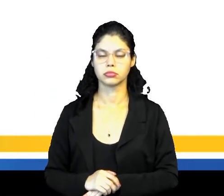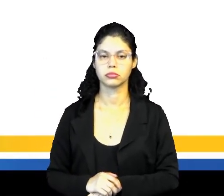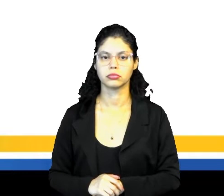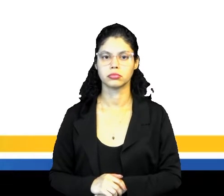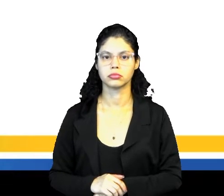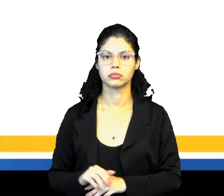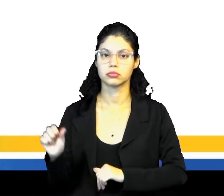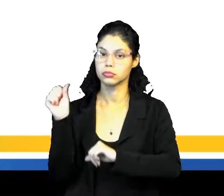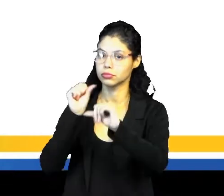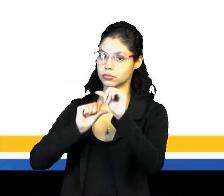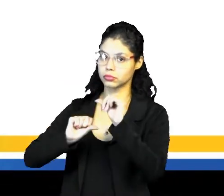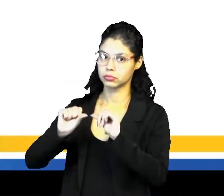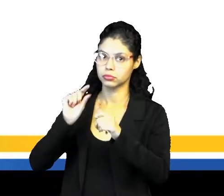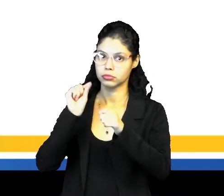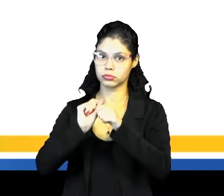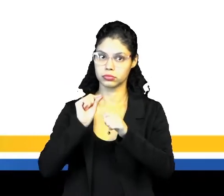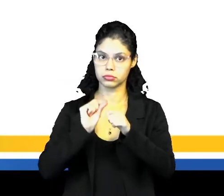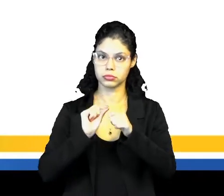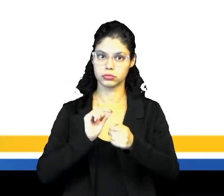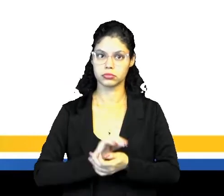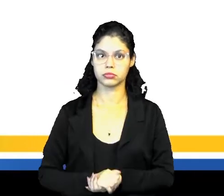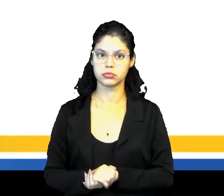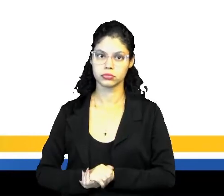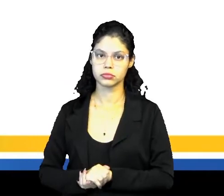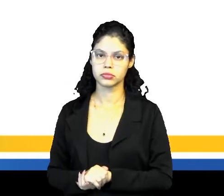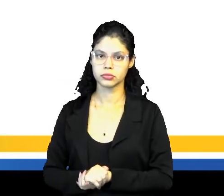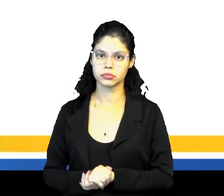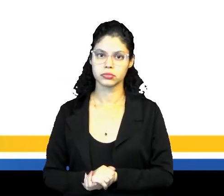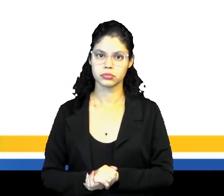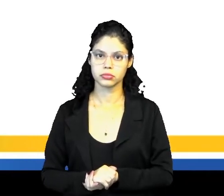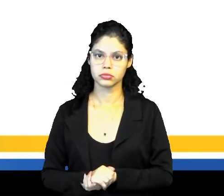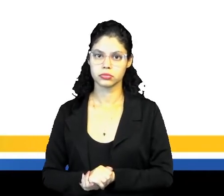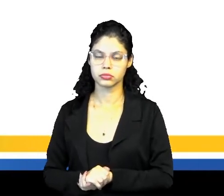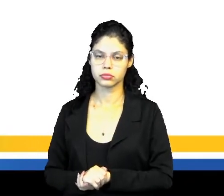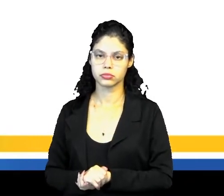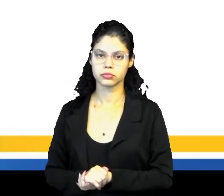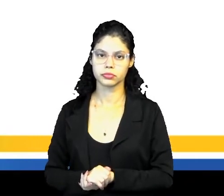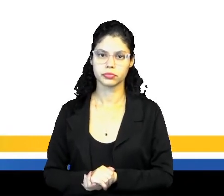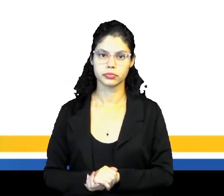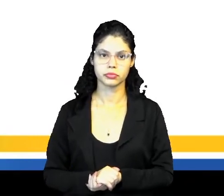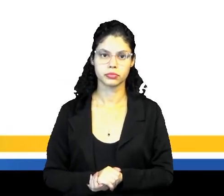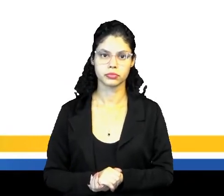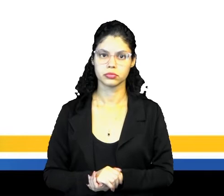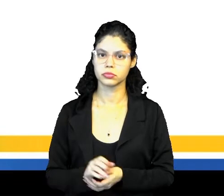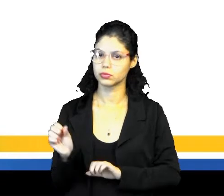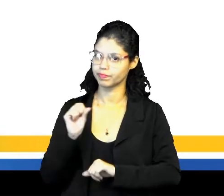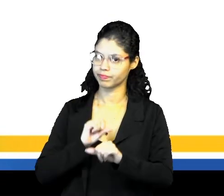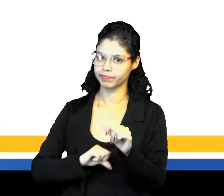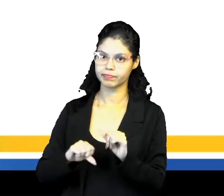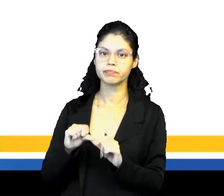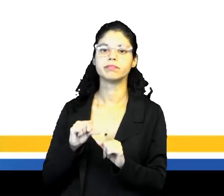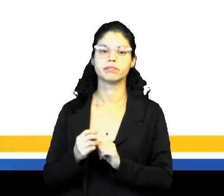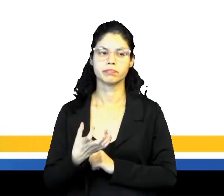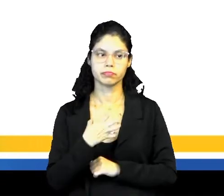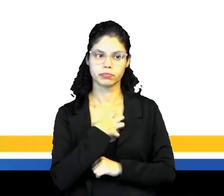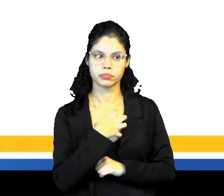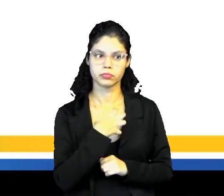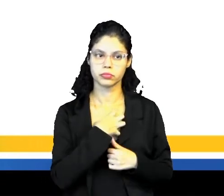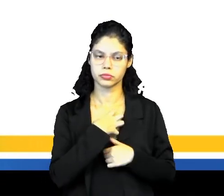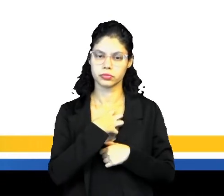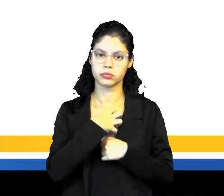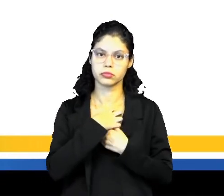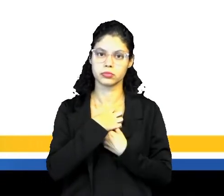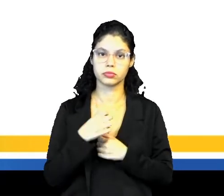To make significa fazer. Make into já muda completamente o sentido,